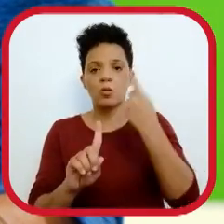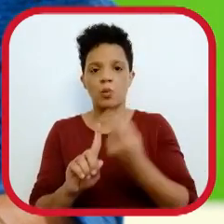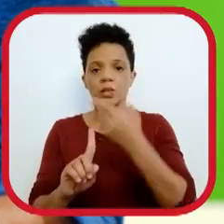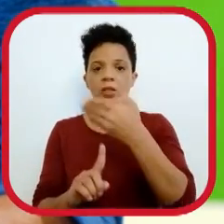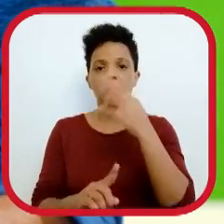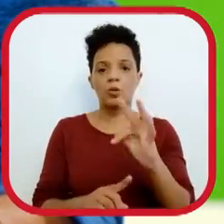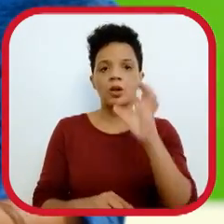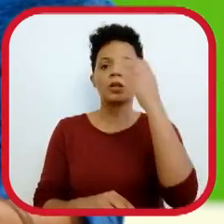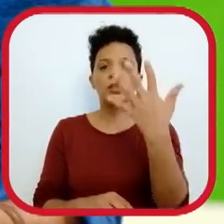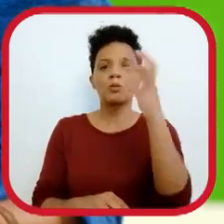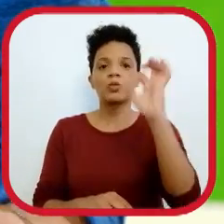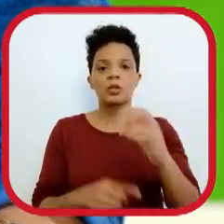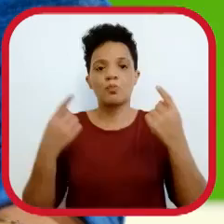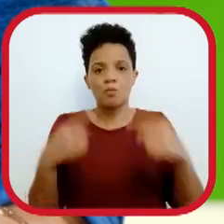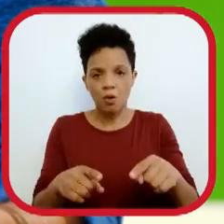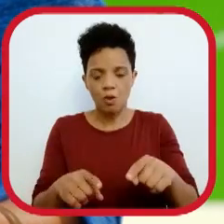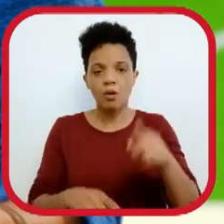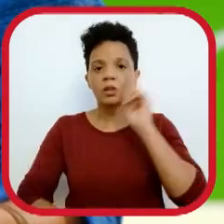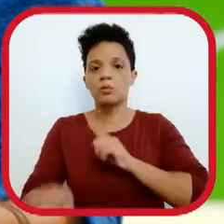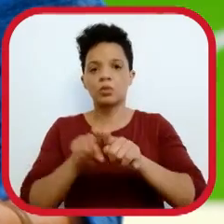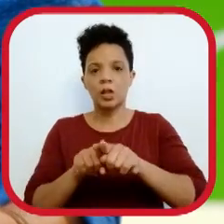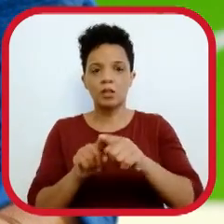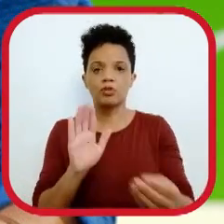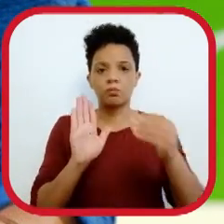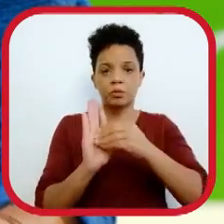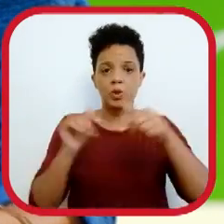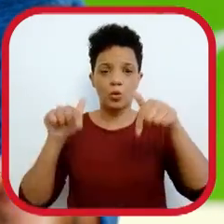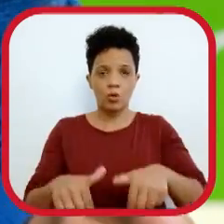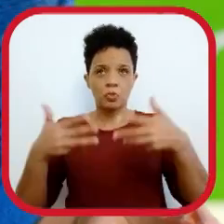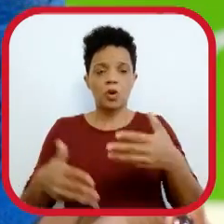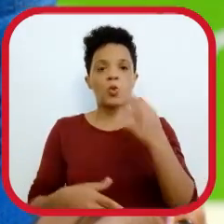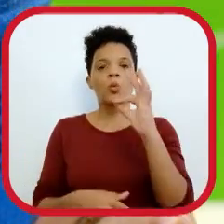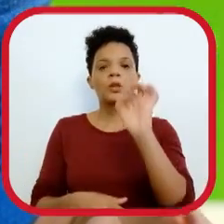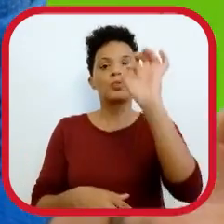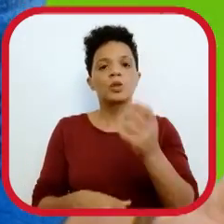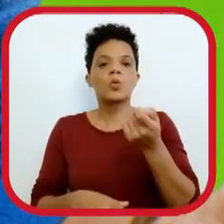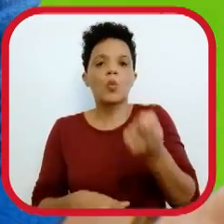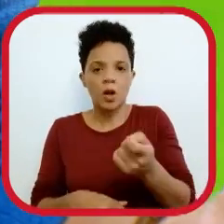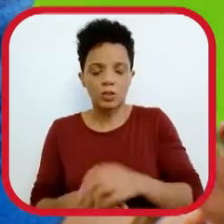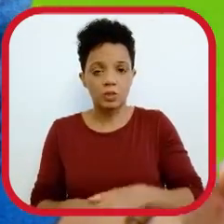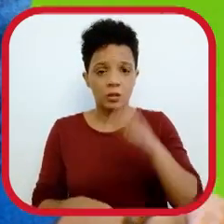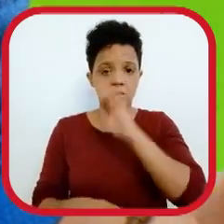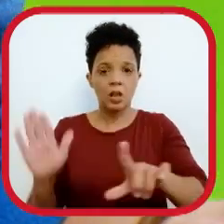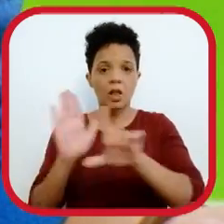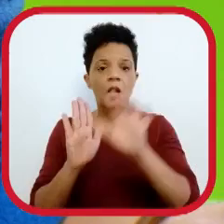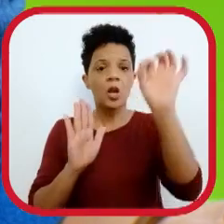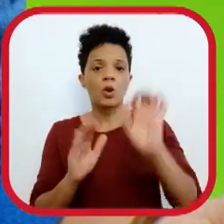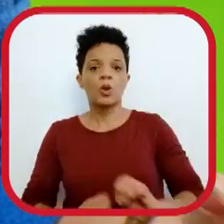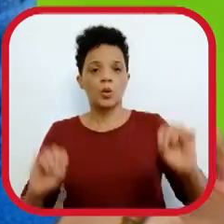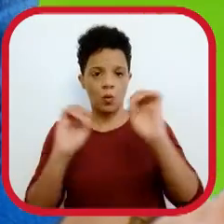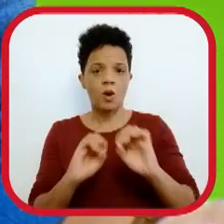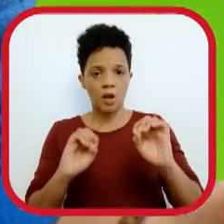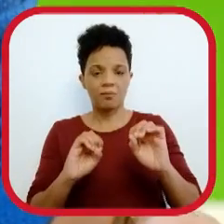em 74, tínhamos apenas 5% de deputadas na Constituinte. Hoje temos quase 40%. E se não fosse a lei das